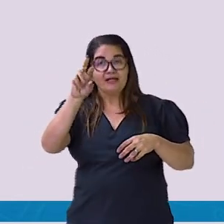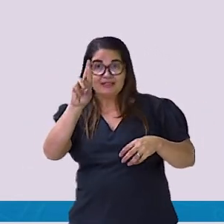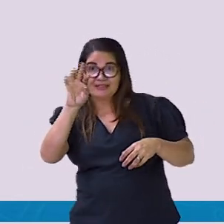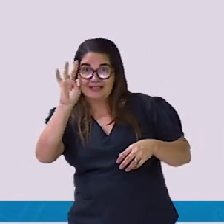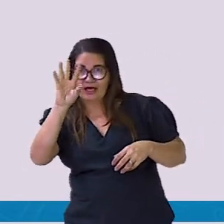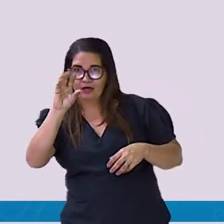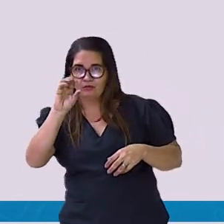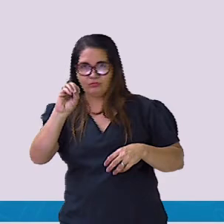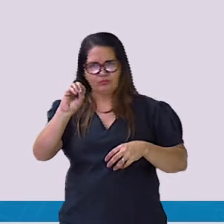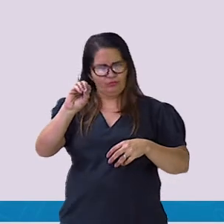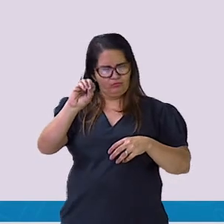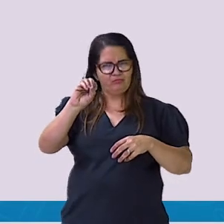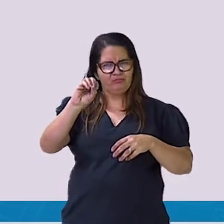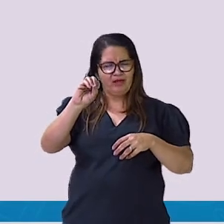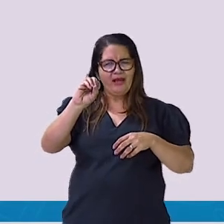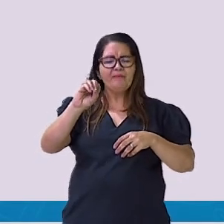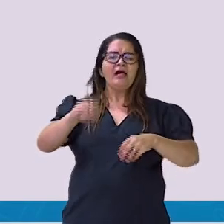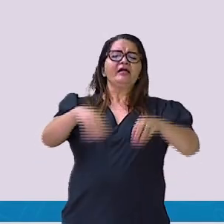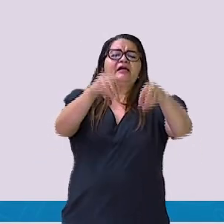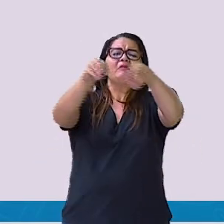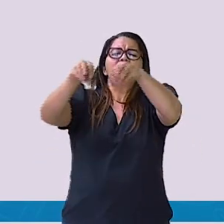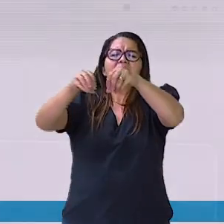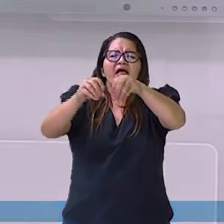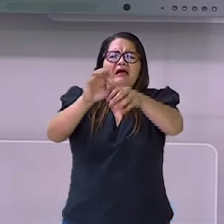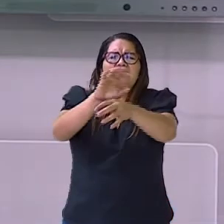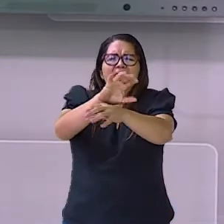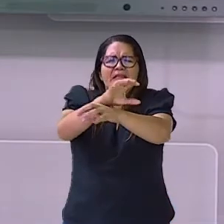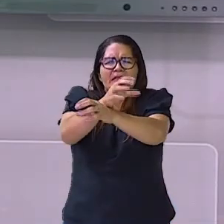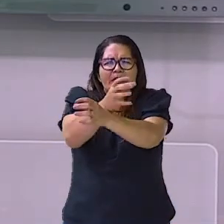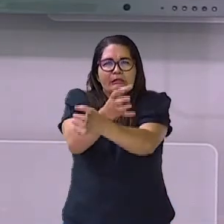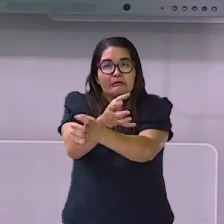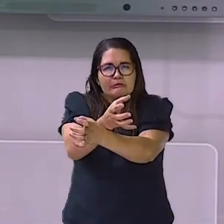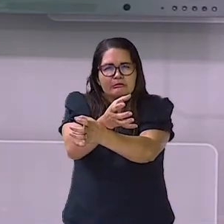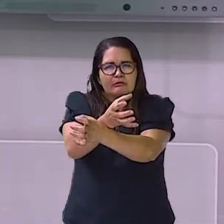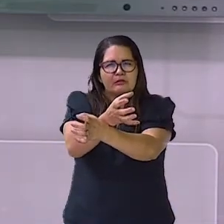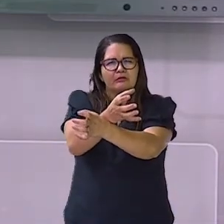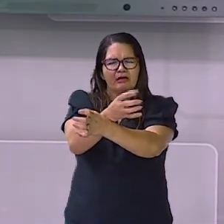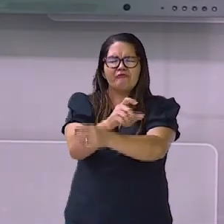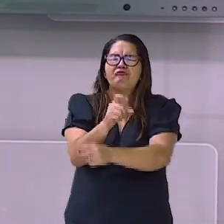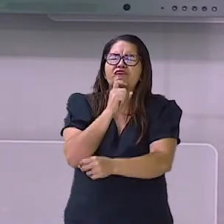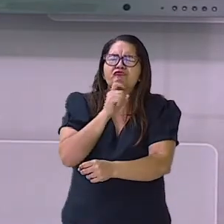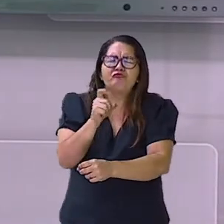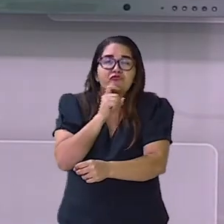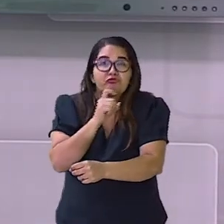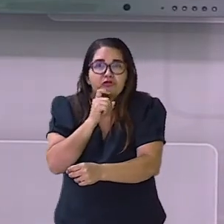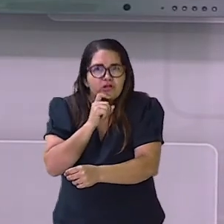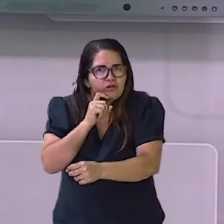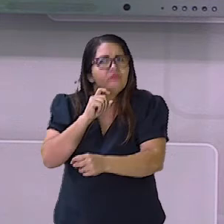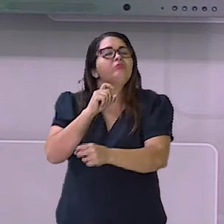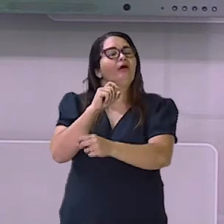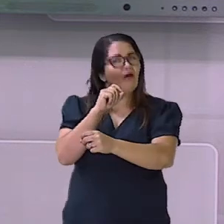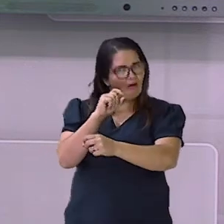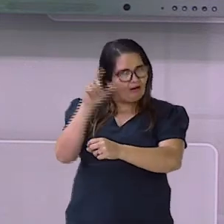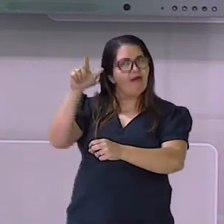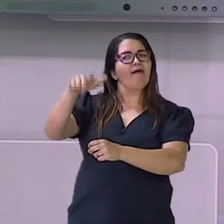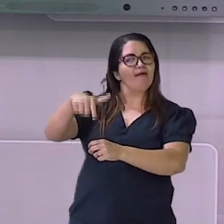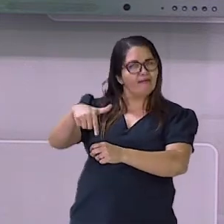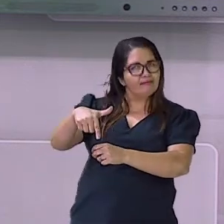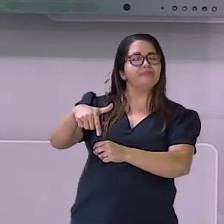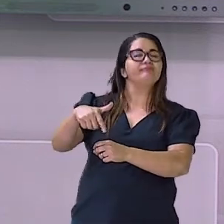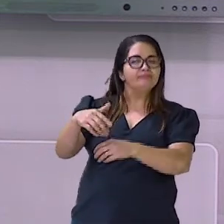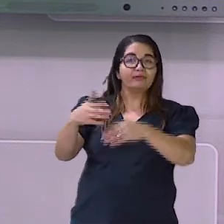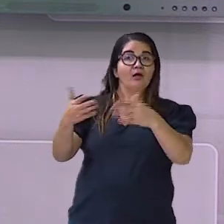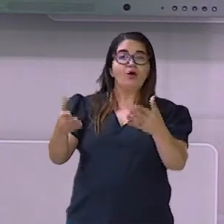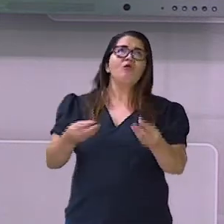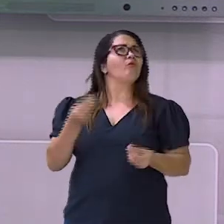quente. Pode ter deserto em um lugar frio. Eliane, frio é. Agora,